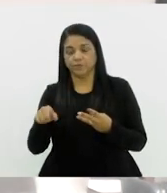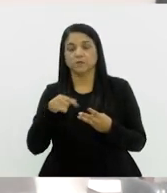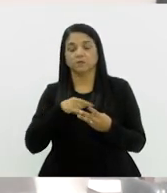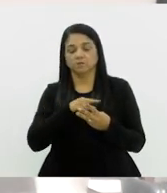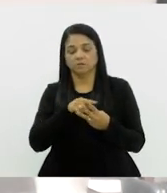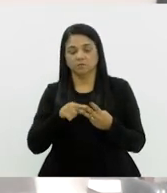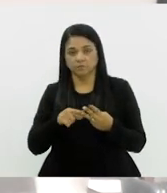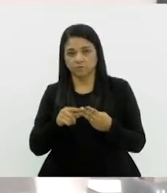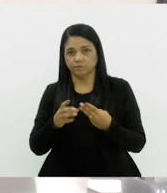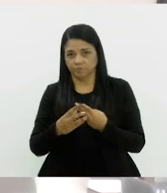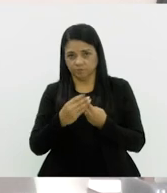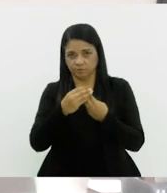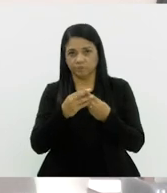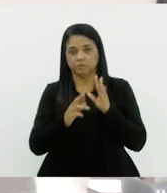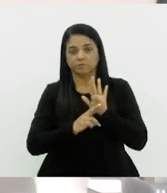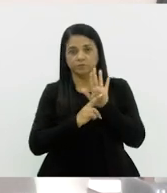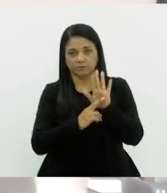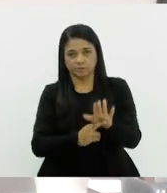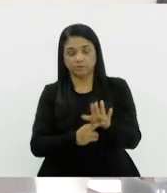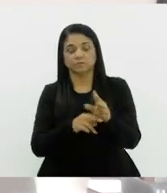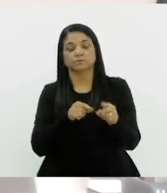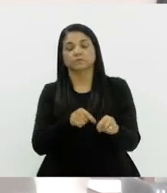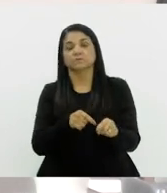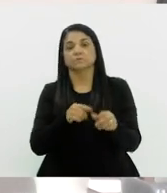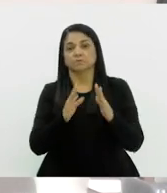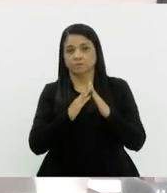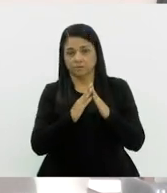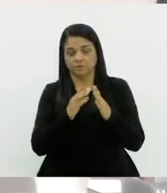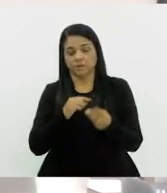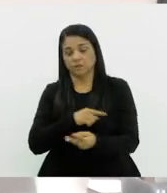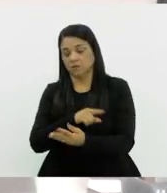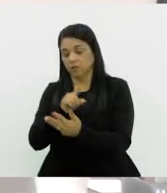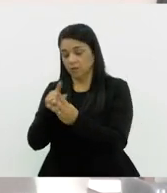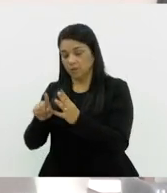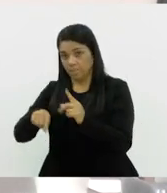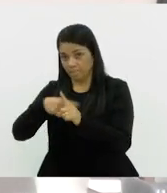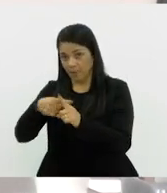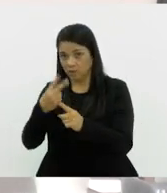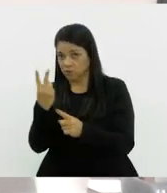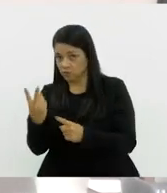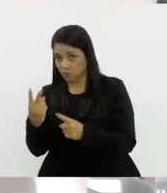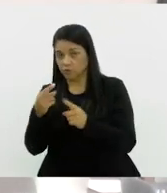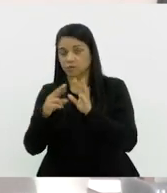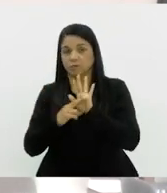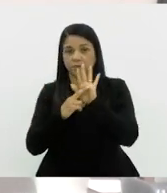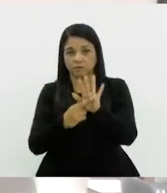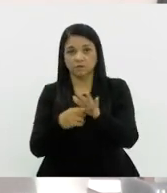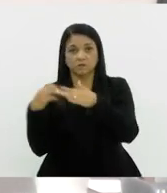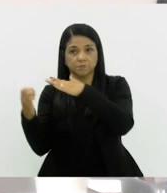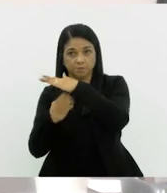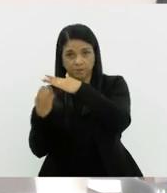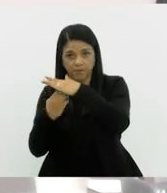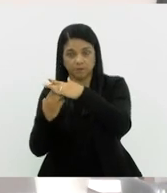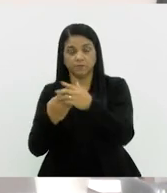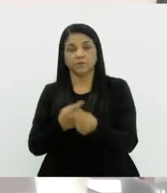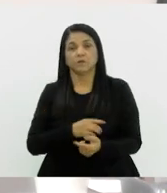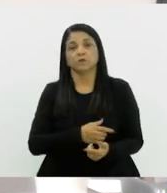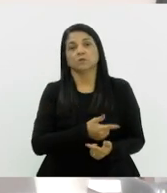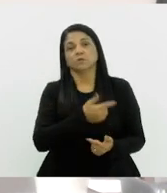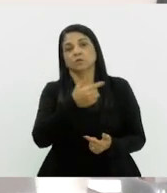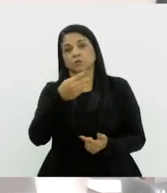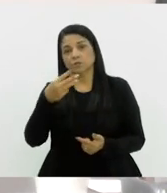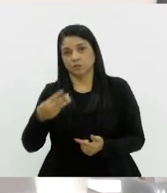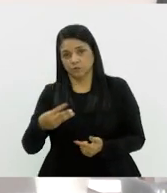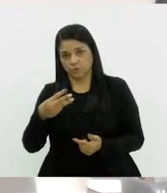então, os dois representantes que estão aqui presentes das empresas. Isso nesse primeiro bloco. Depois, no outro bloco,